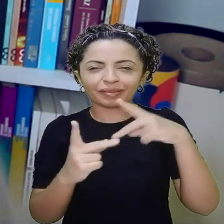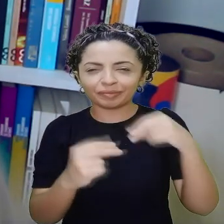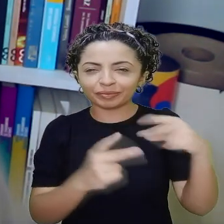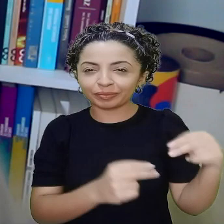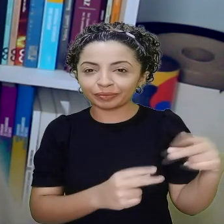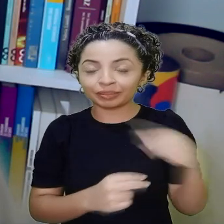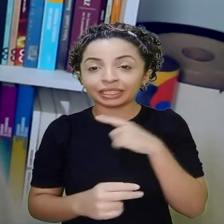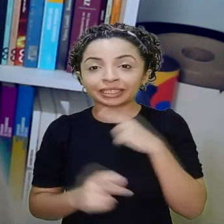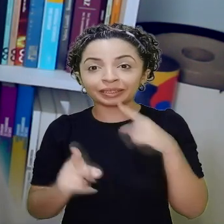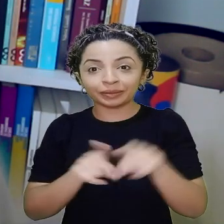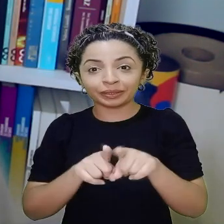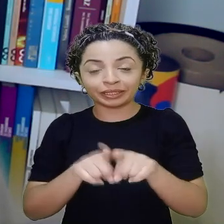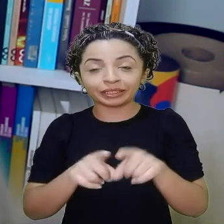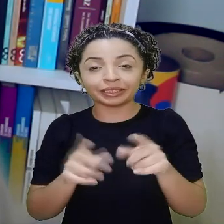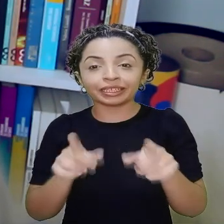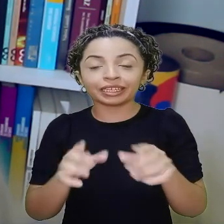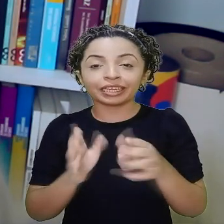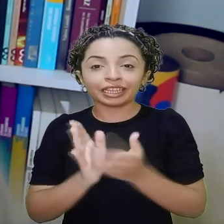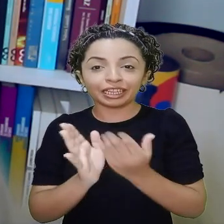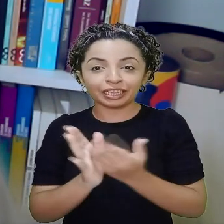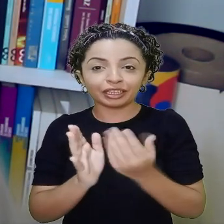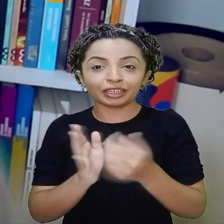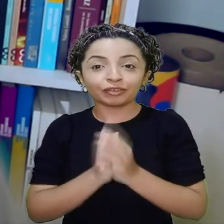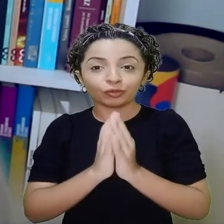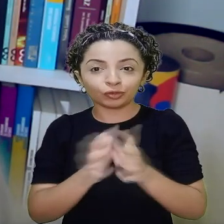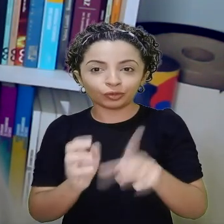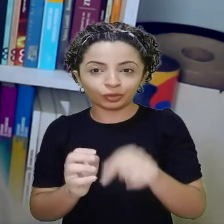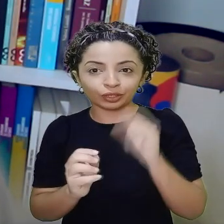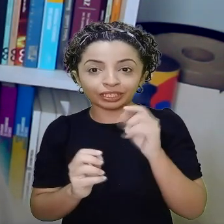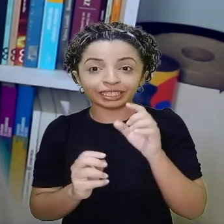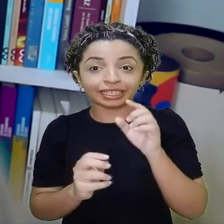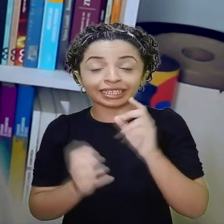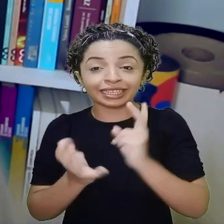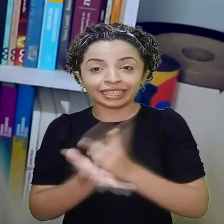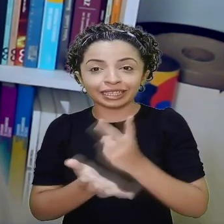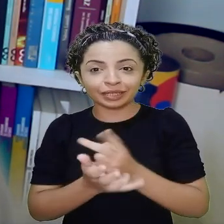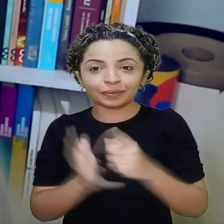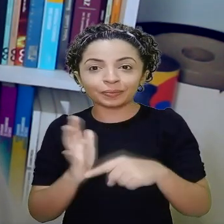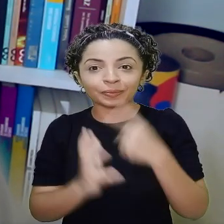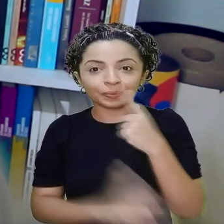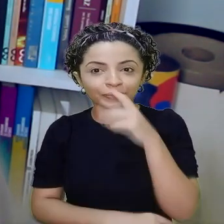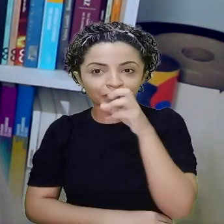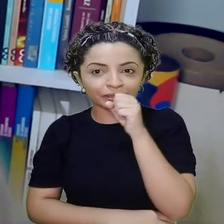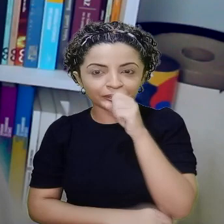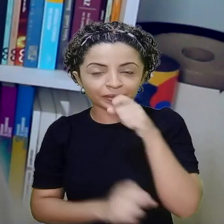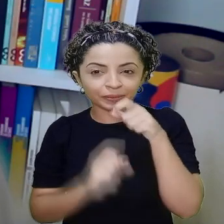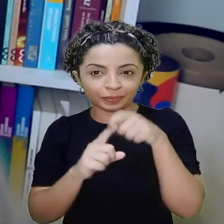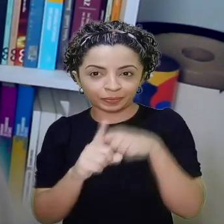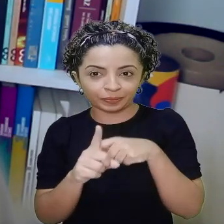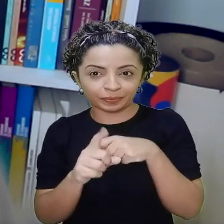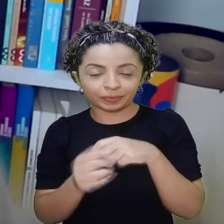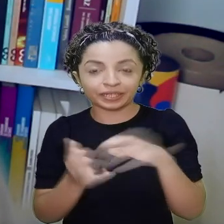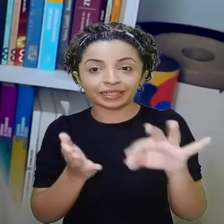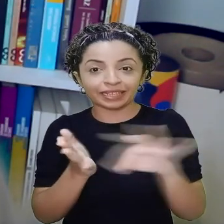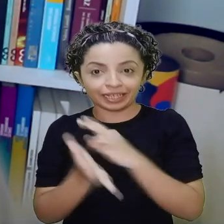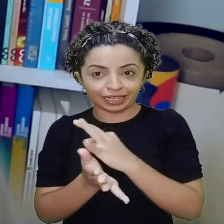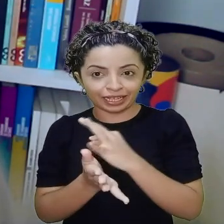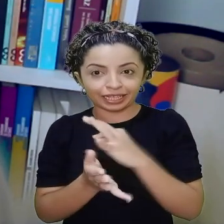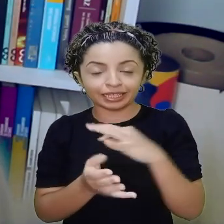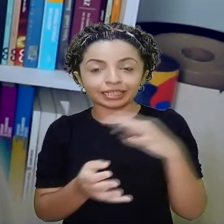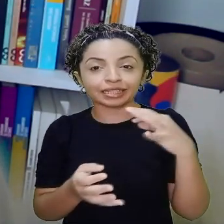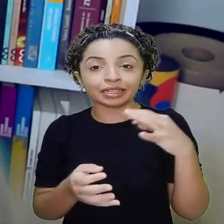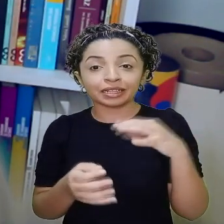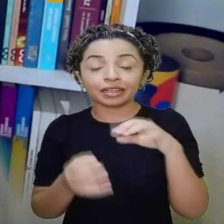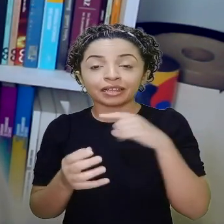benefícios e os livros que serão sorteados esse mês. Sempre no primeiro sábado de todo mês eu faço o sorteio. Você é assinante ativo do